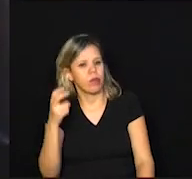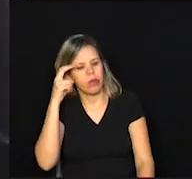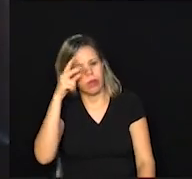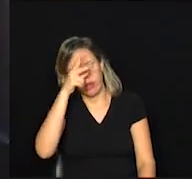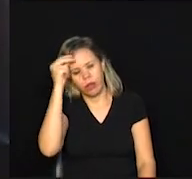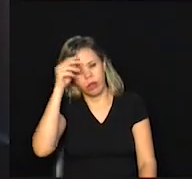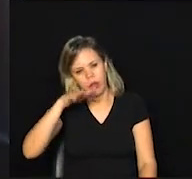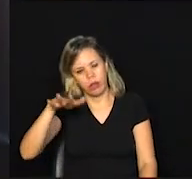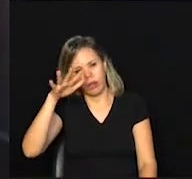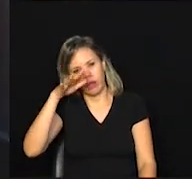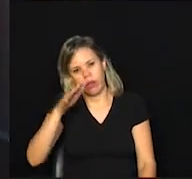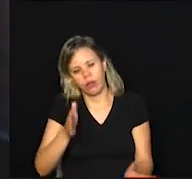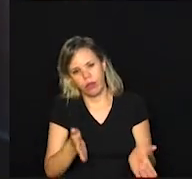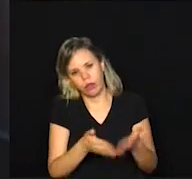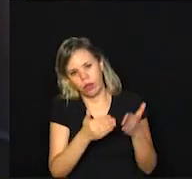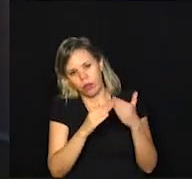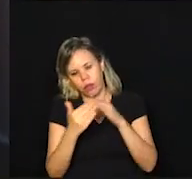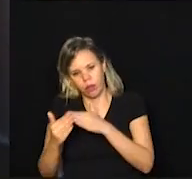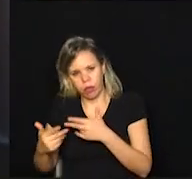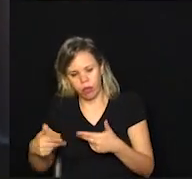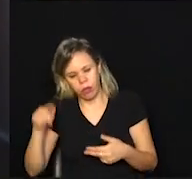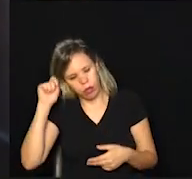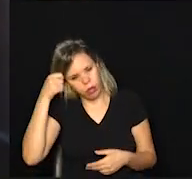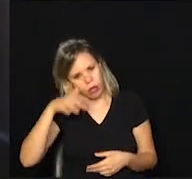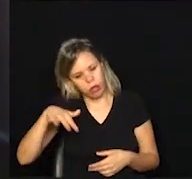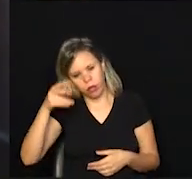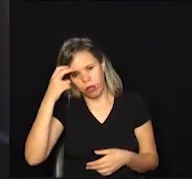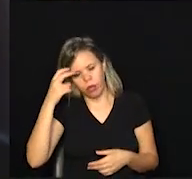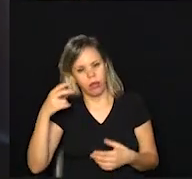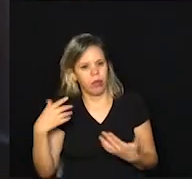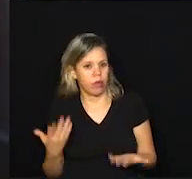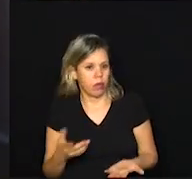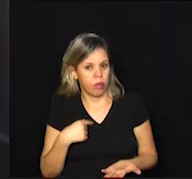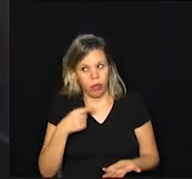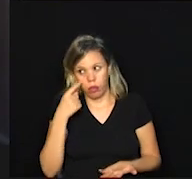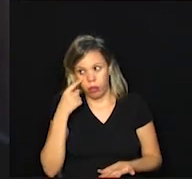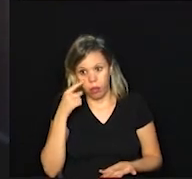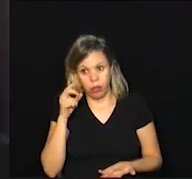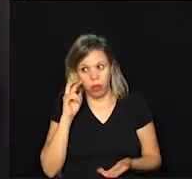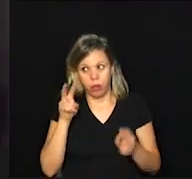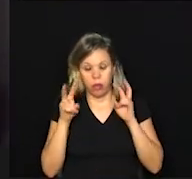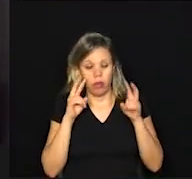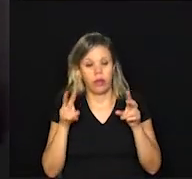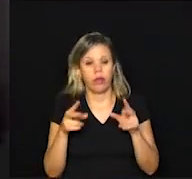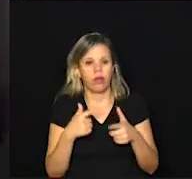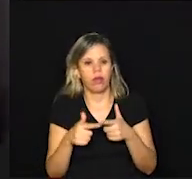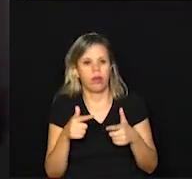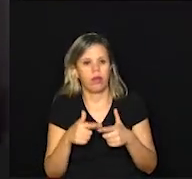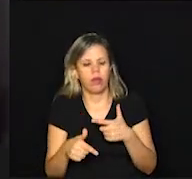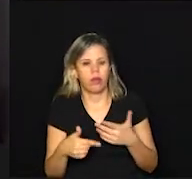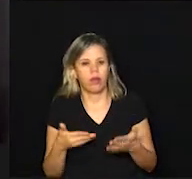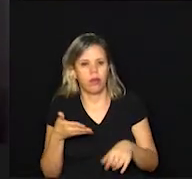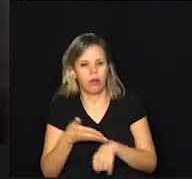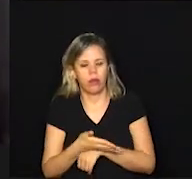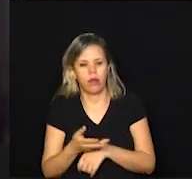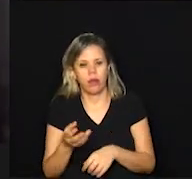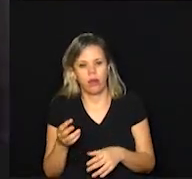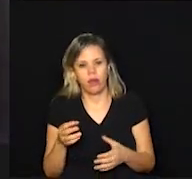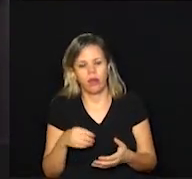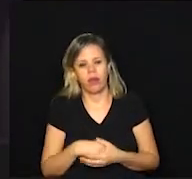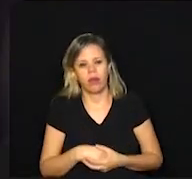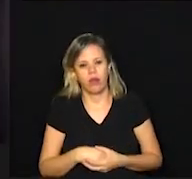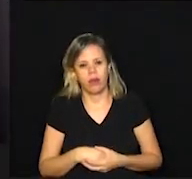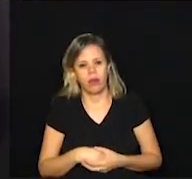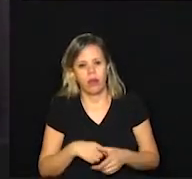cultura popular das culturas periféricas da a negra da Então a gente tem visto aí esse estrangulamento Face para daqui a Casa de Cultura